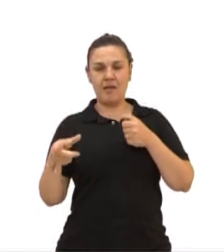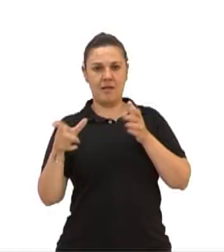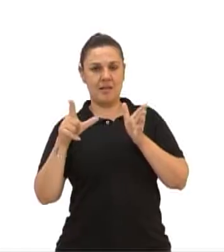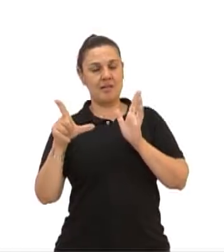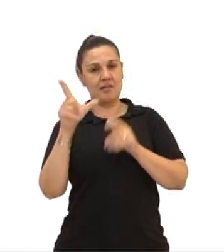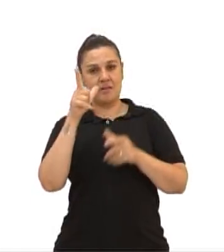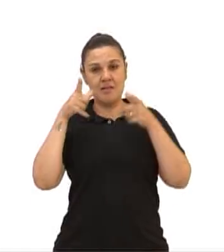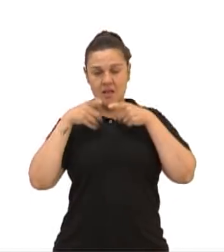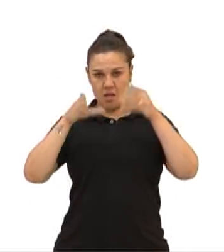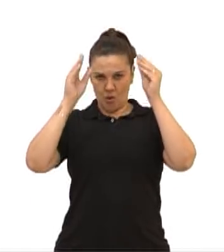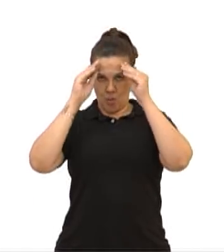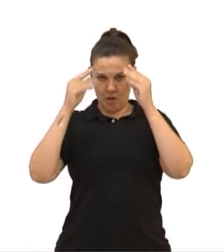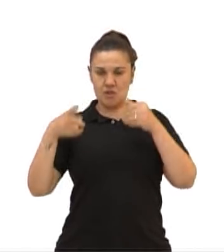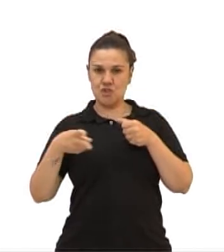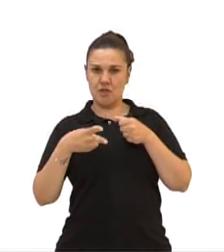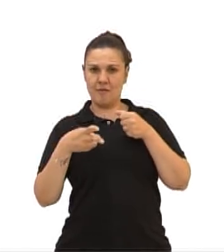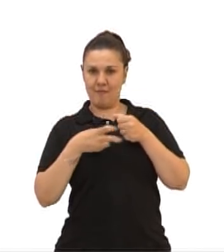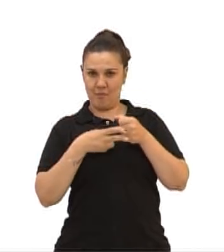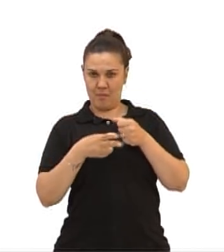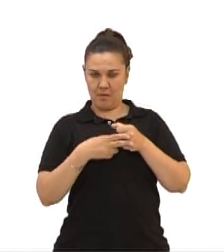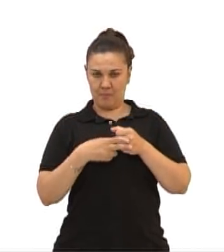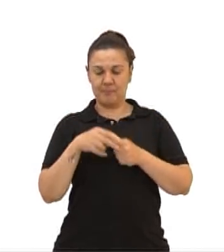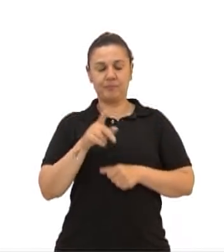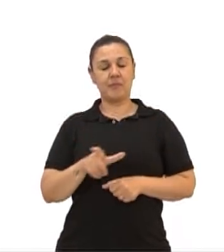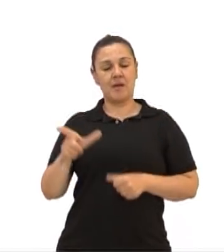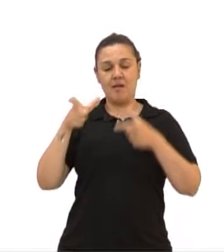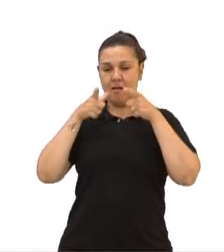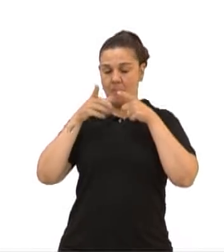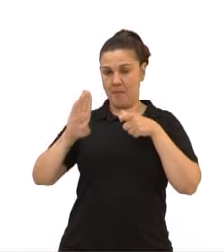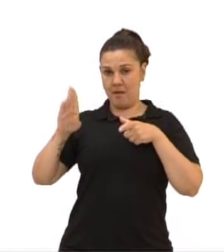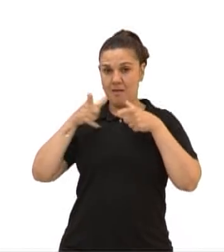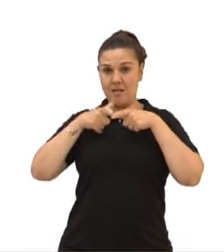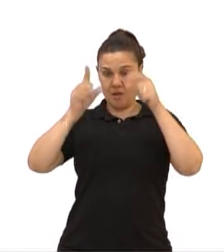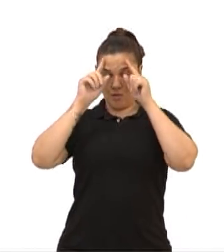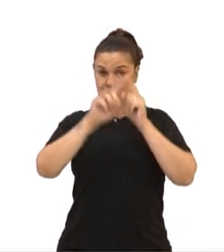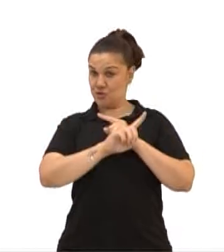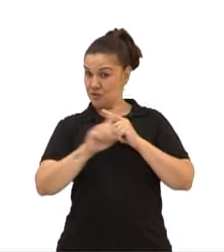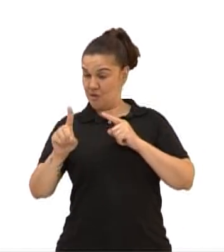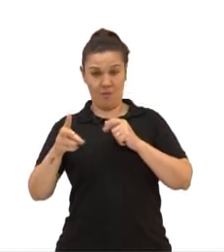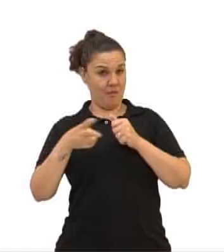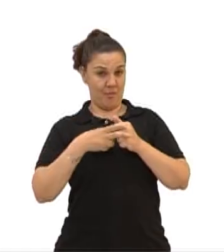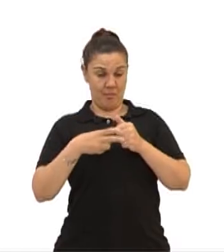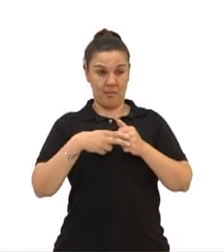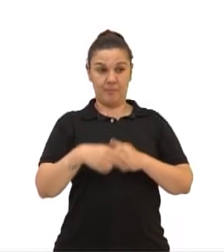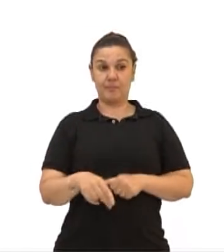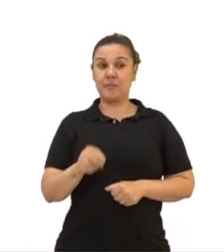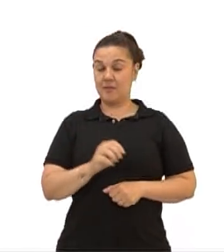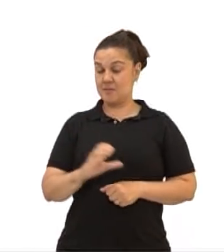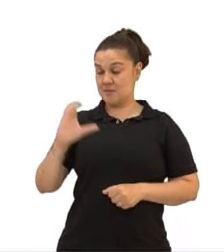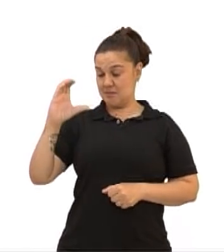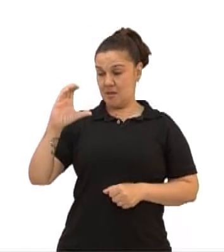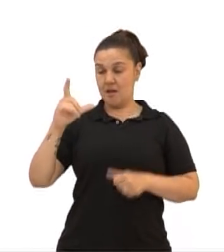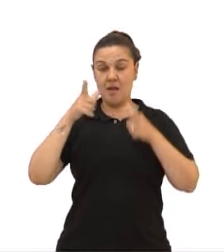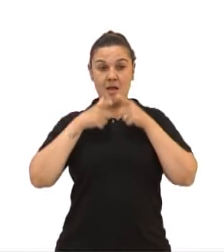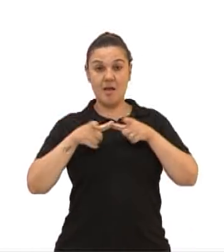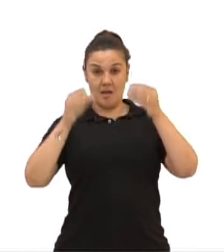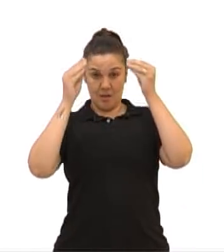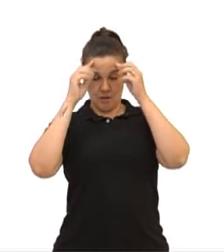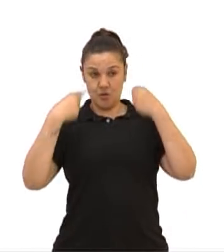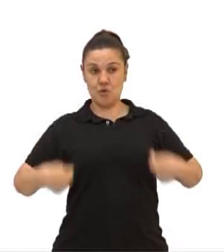verbal. Alternativa B, linguagem não verbal. Alternativa C, linguagem corporal. Ou alternativa